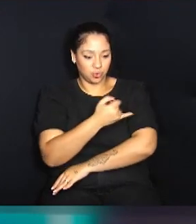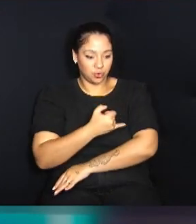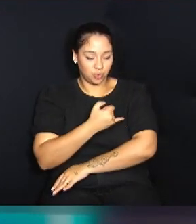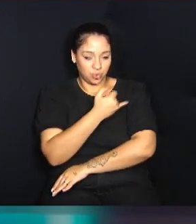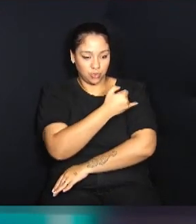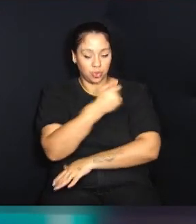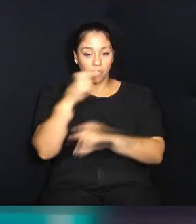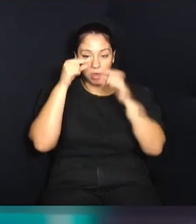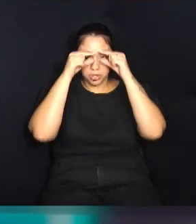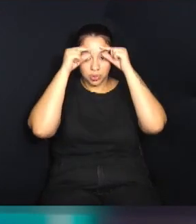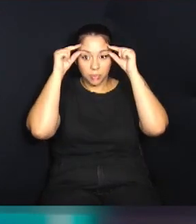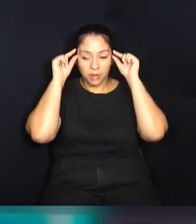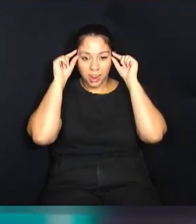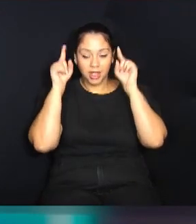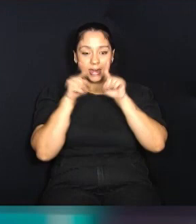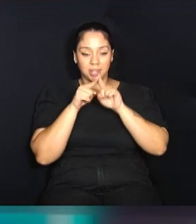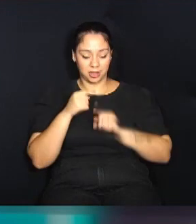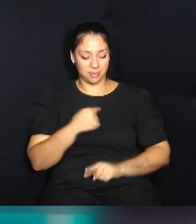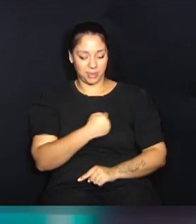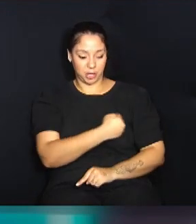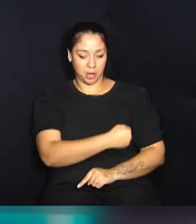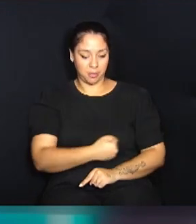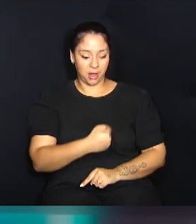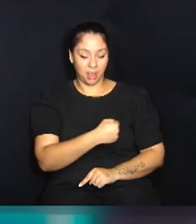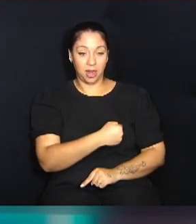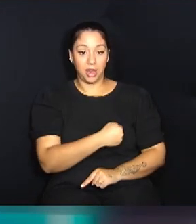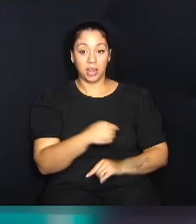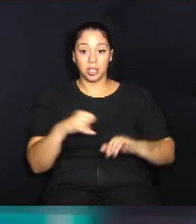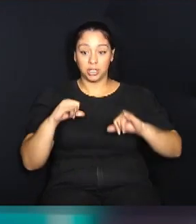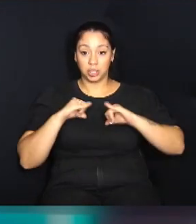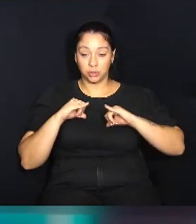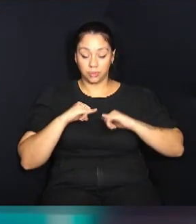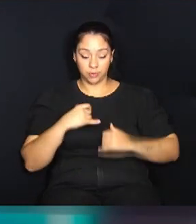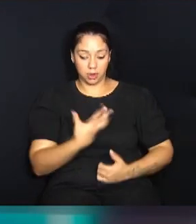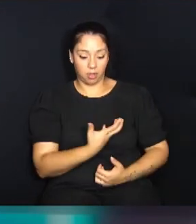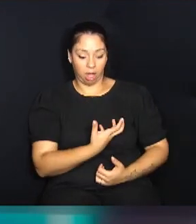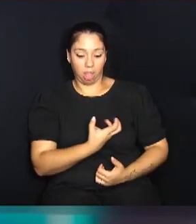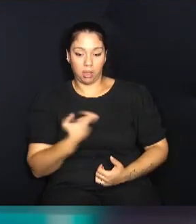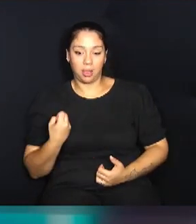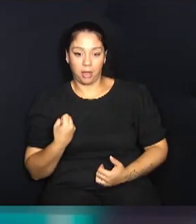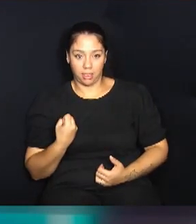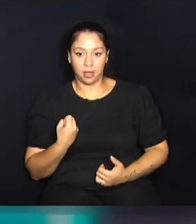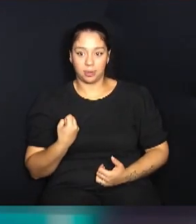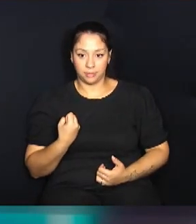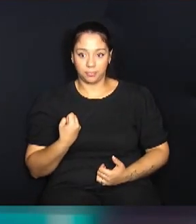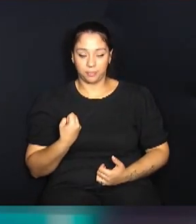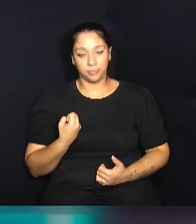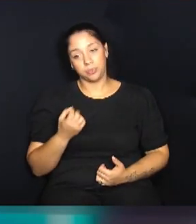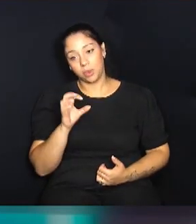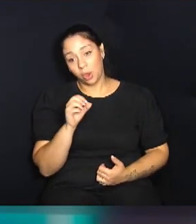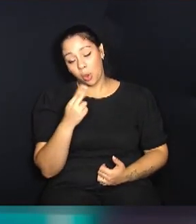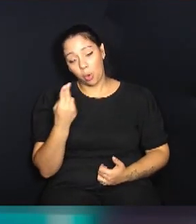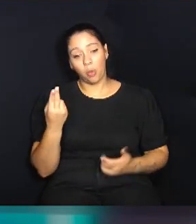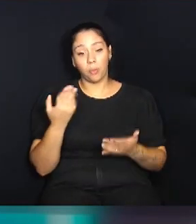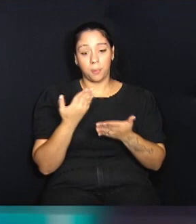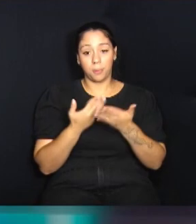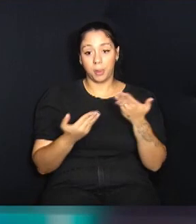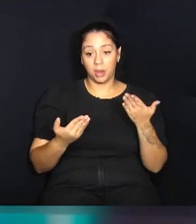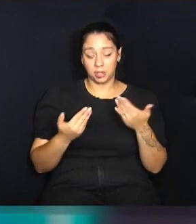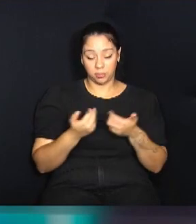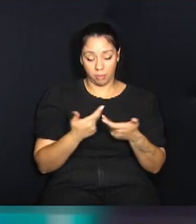e mamilos das mulheres que sofreram mastectomia ou outras perdas.